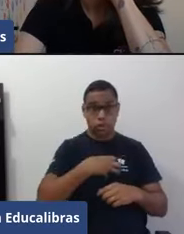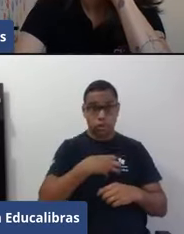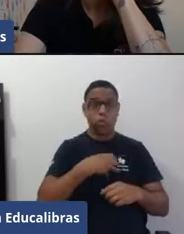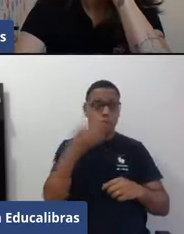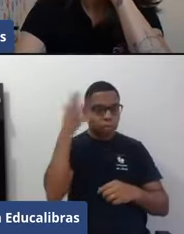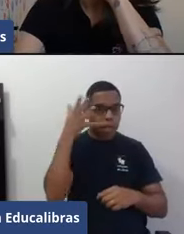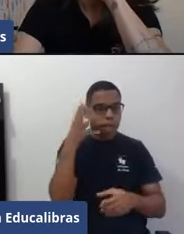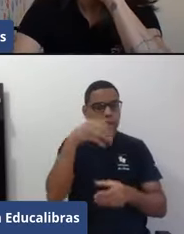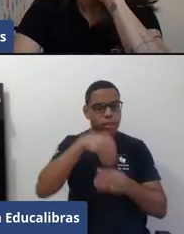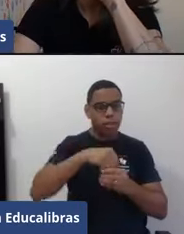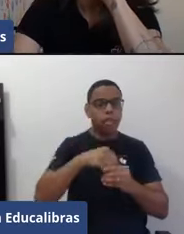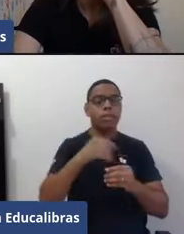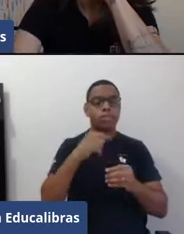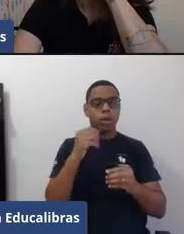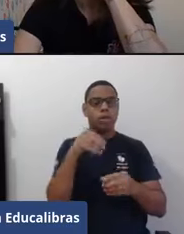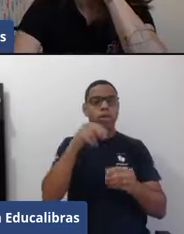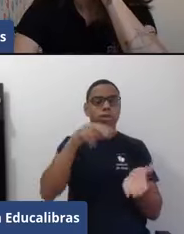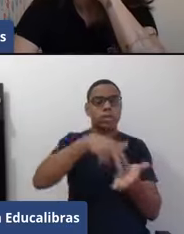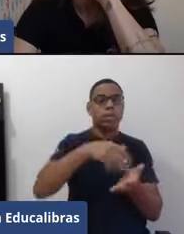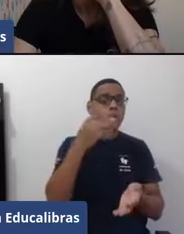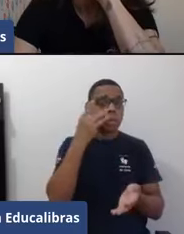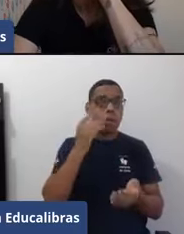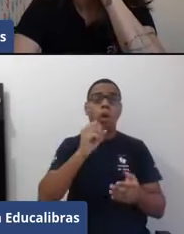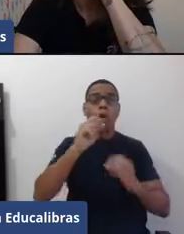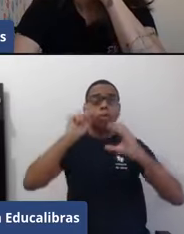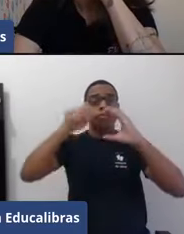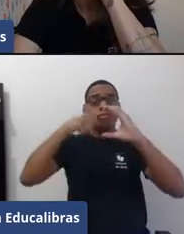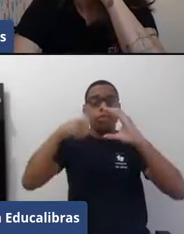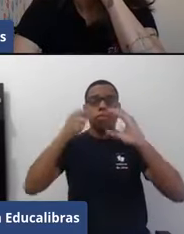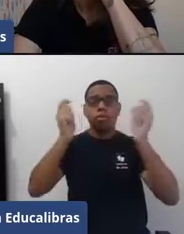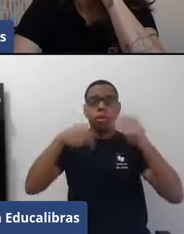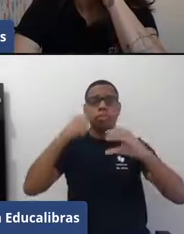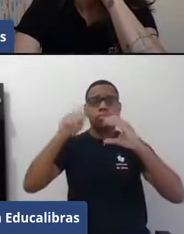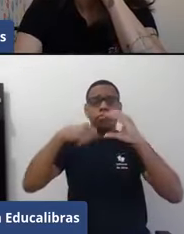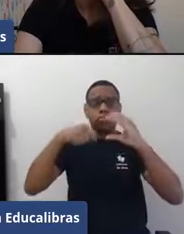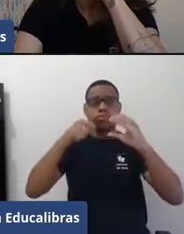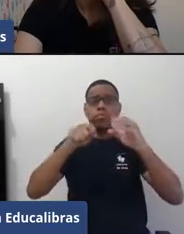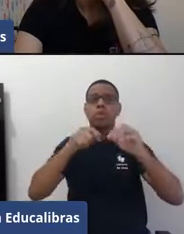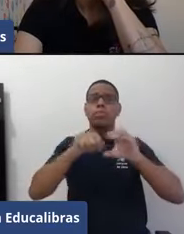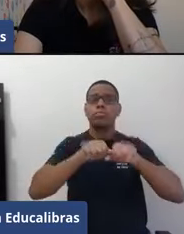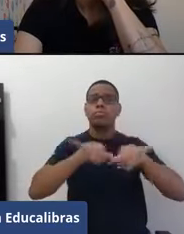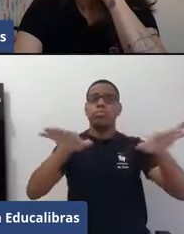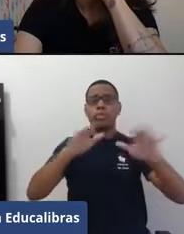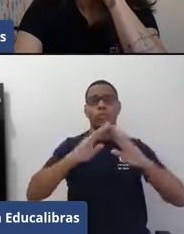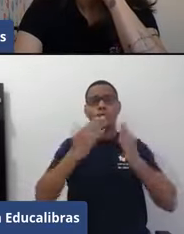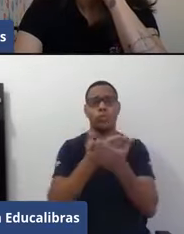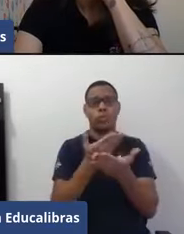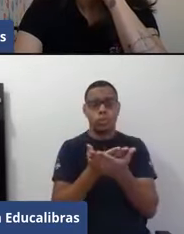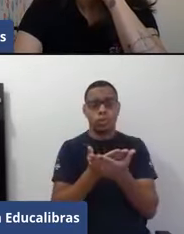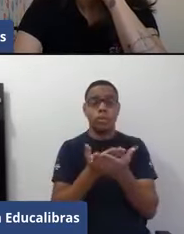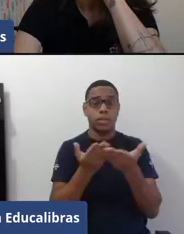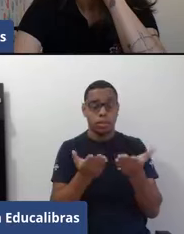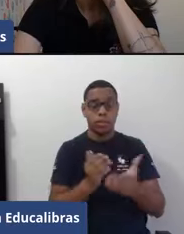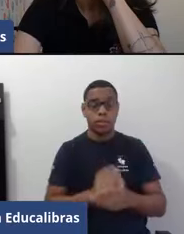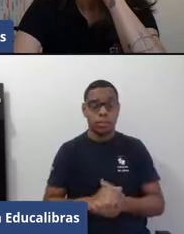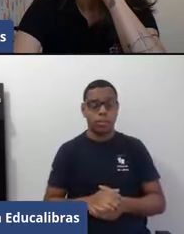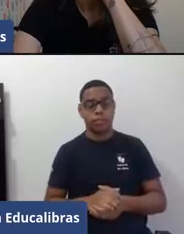palestra, ou presencial na escola, ou gravar um vídeo, seja, os profissionais passarem. Essa criança,